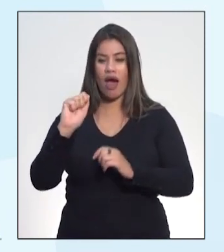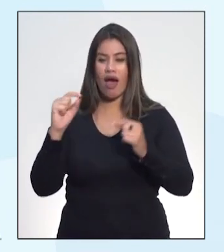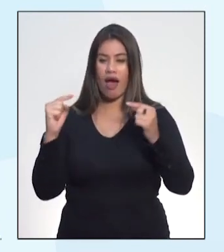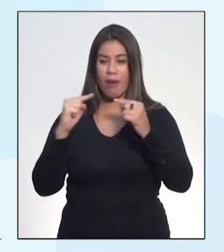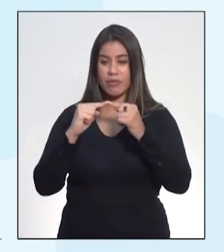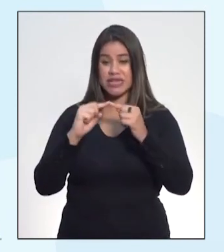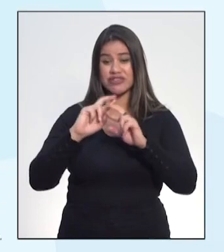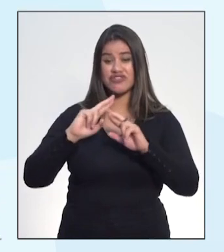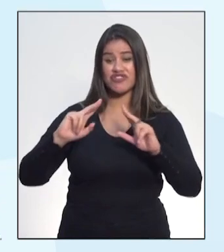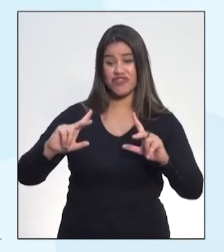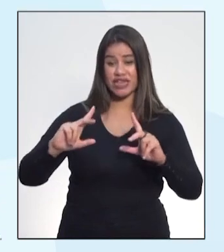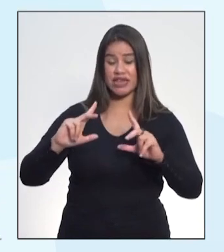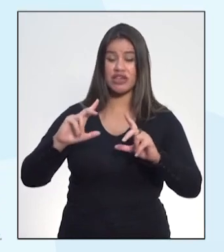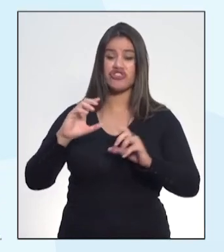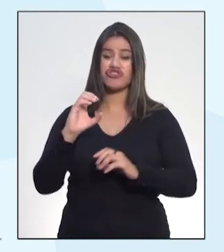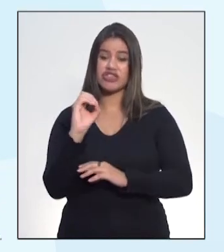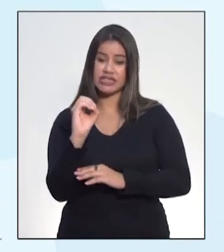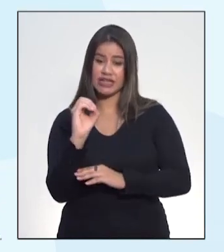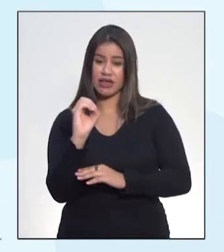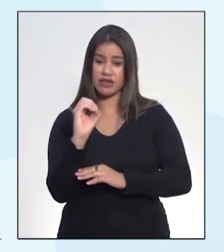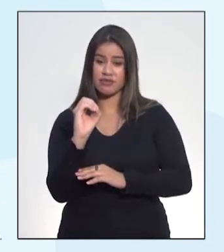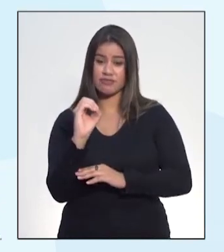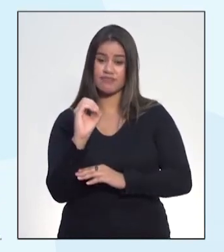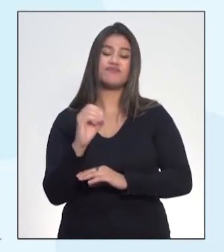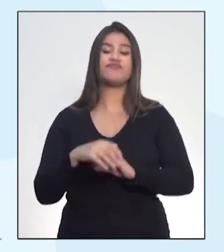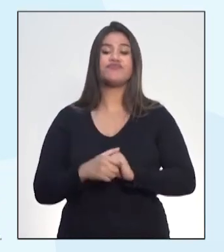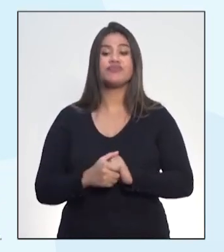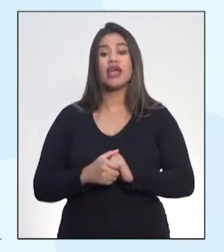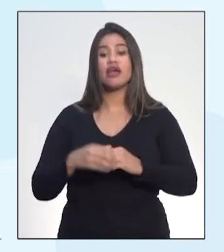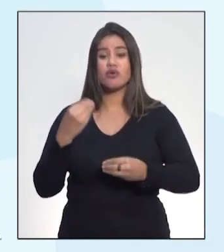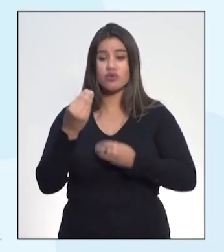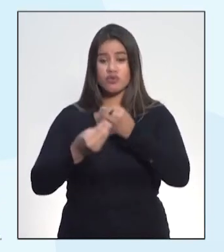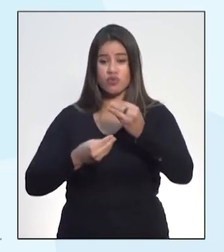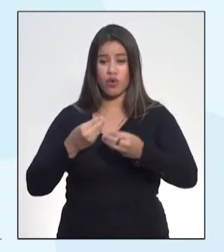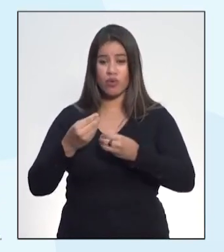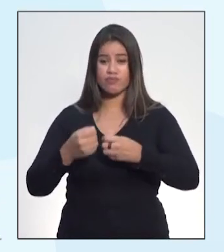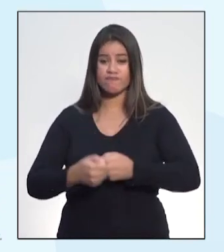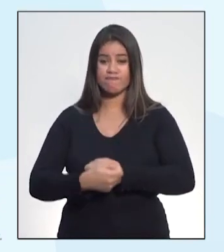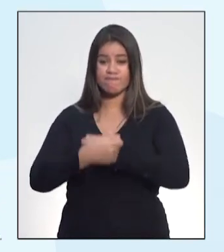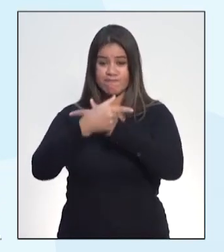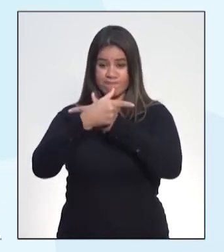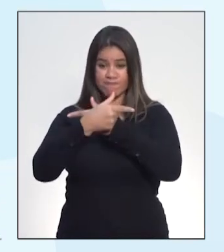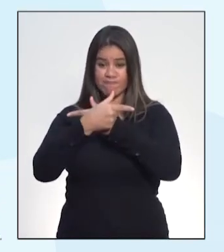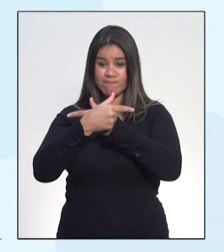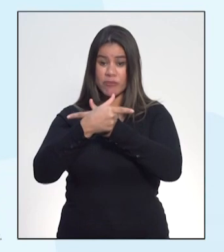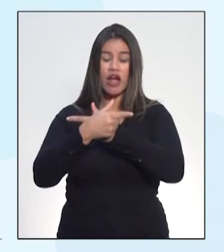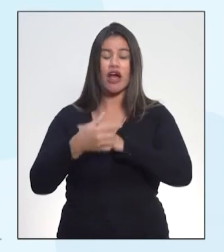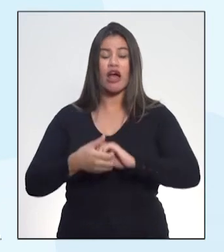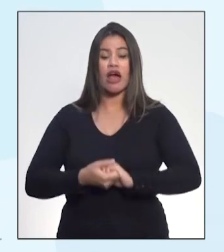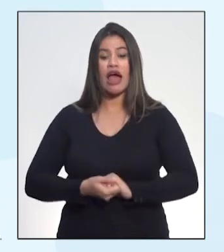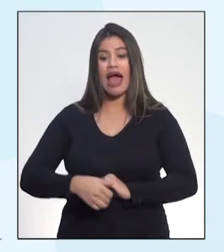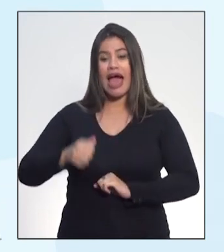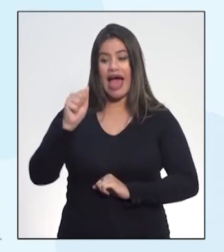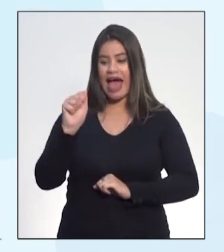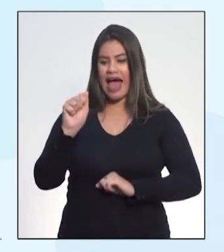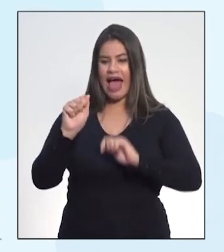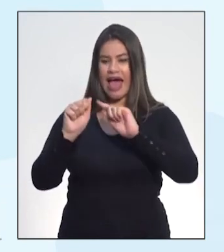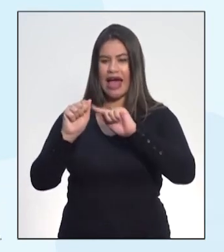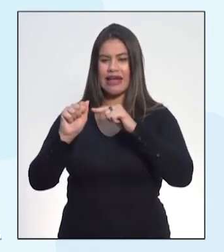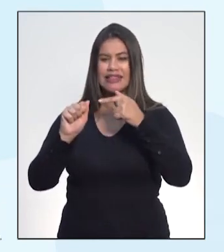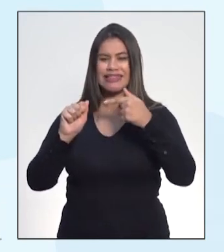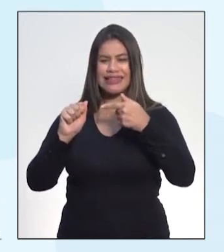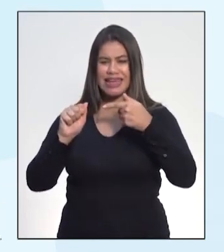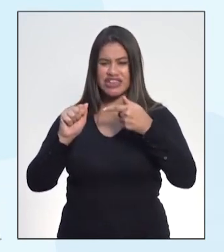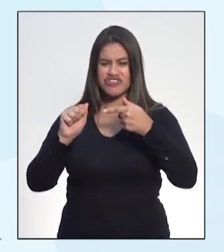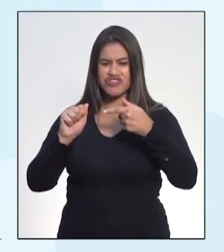grau. Bom, agora vem o que interessa. A função do segundo grau tem coeficiente A negativo. Olha, quando A é negativo, eu